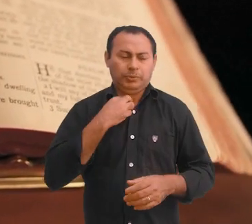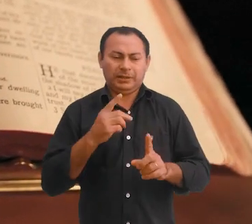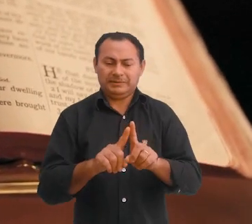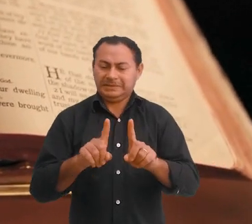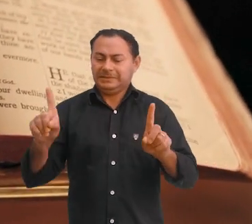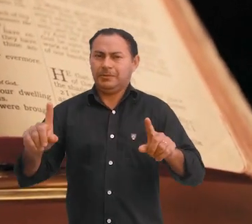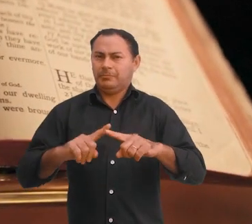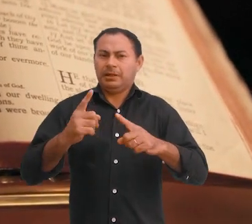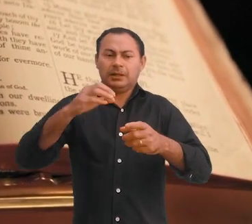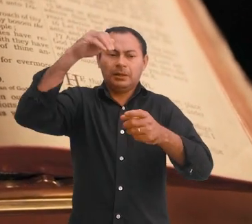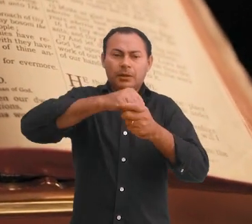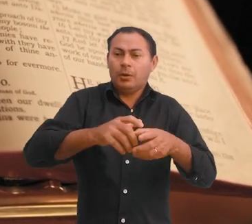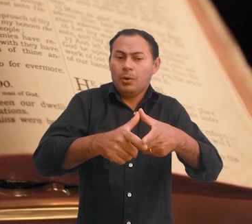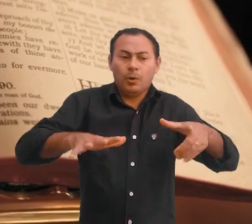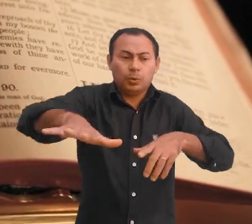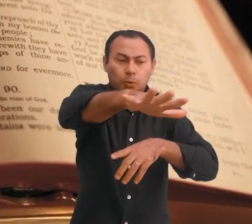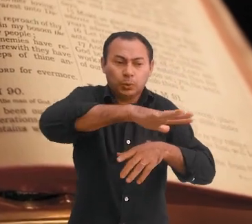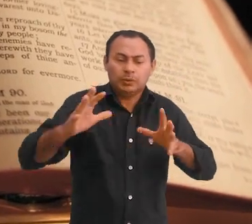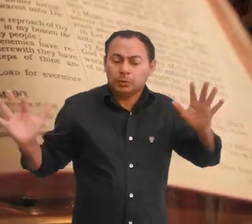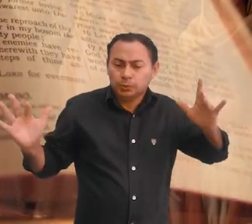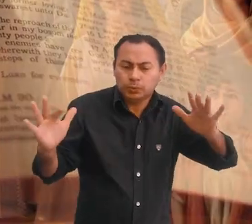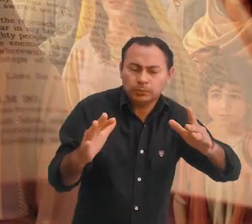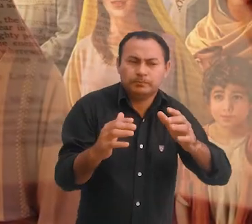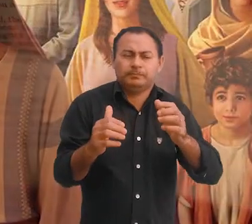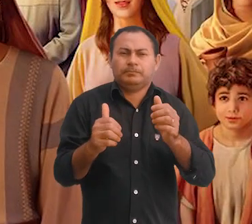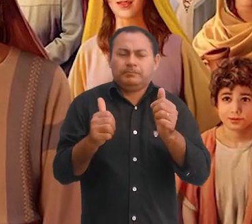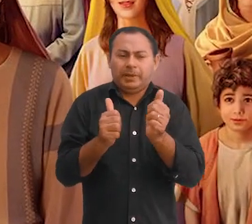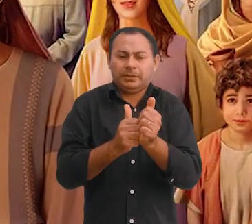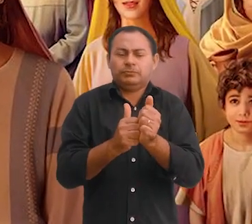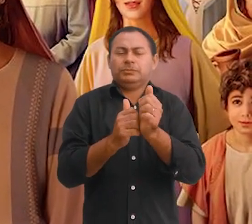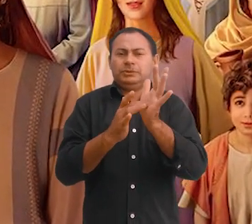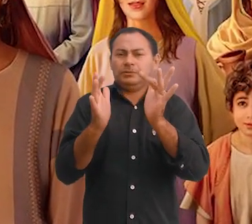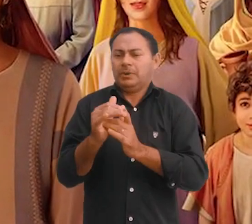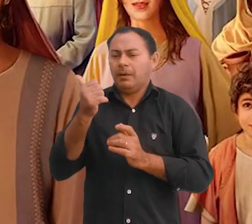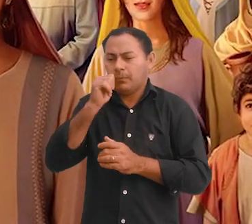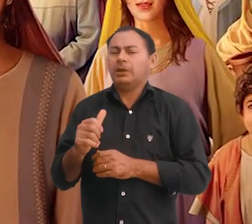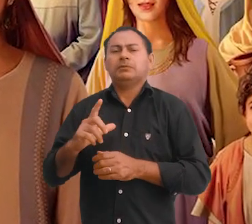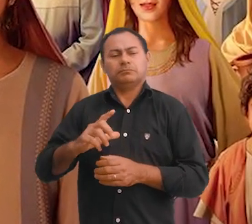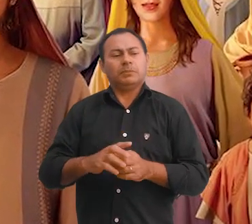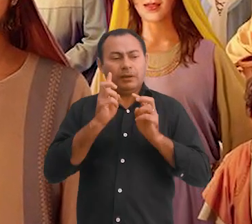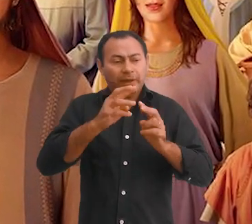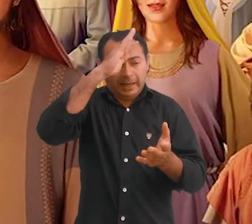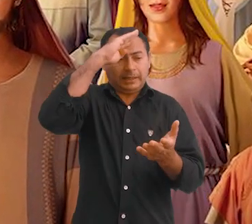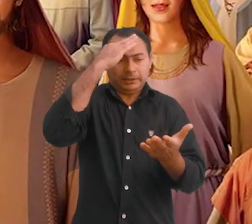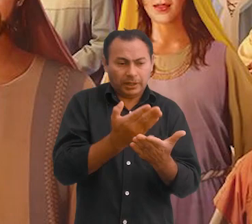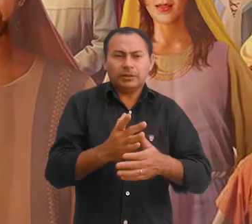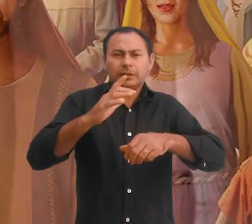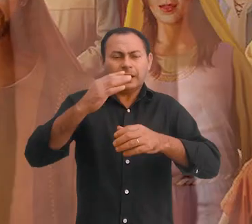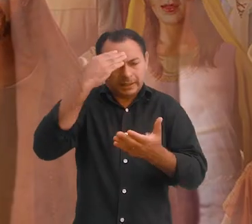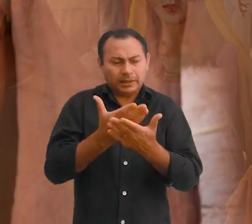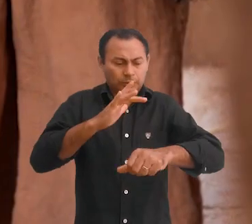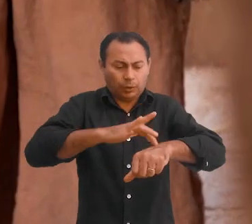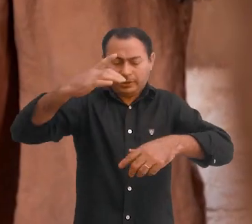qualquer pessoa. Mas, no meio daquela grande multidão que se aglomerava ao redor do Senhor, ela teve fé para crer que se